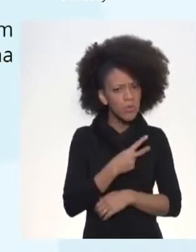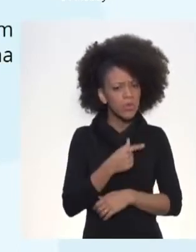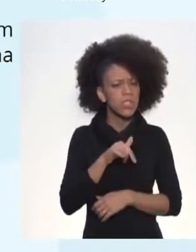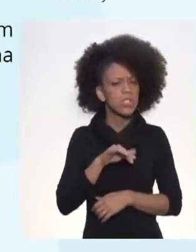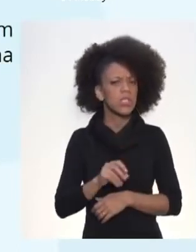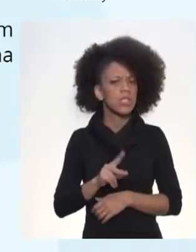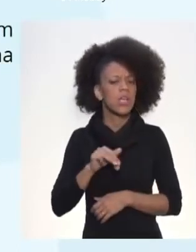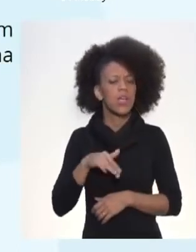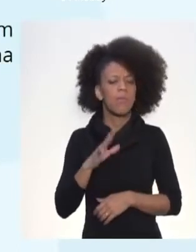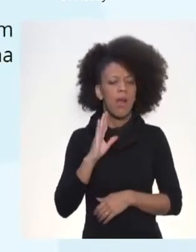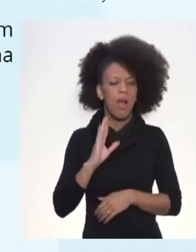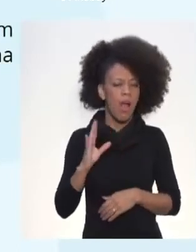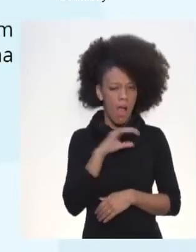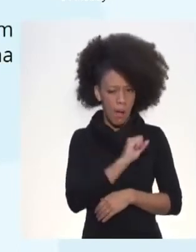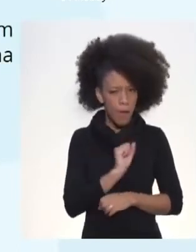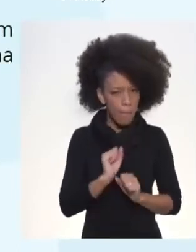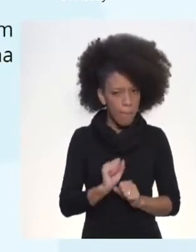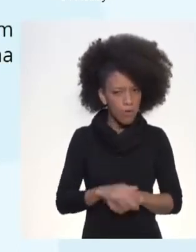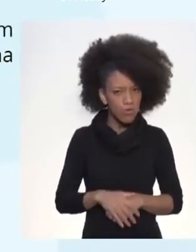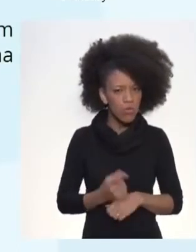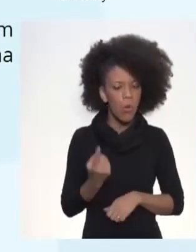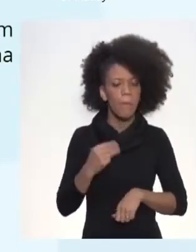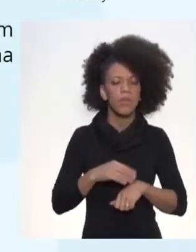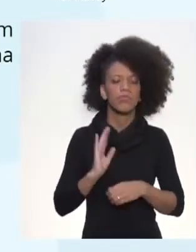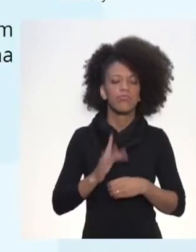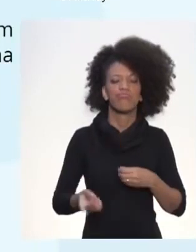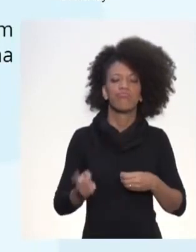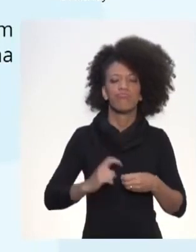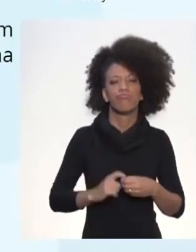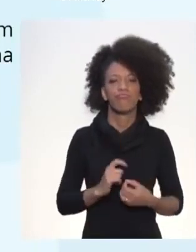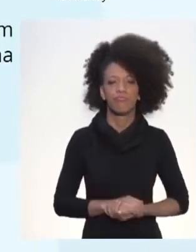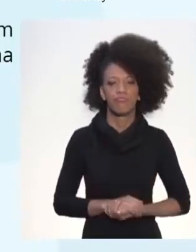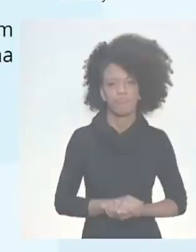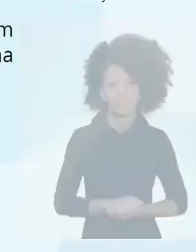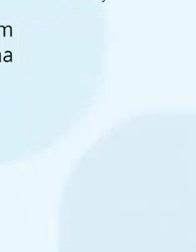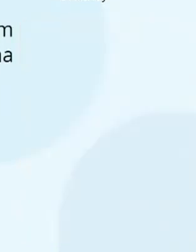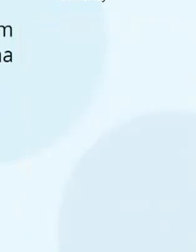o porquê? Rapidinho? Pode ser? Bora. 1 minutinho, já retornamos.